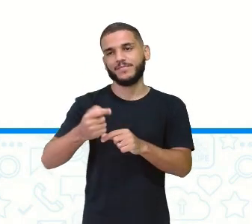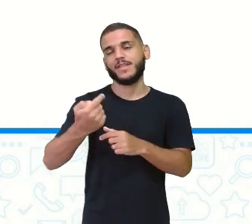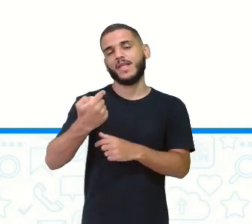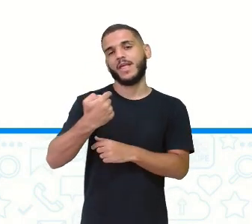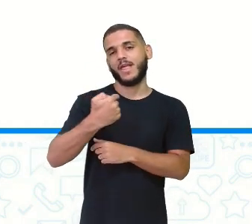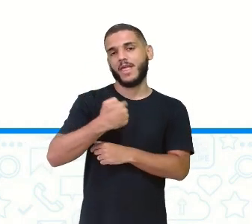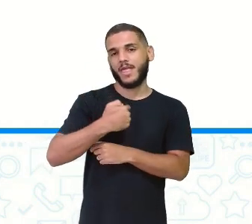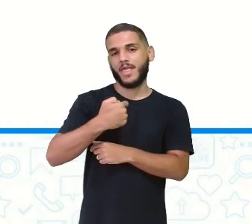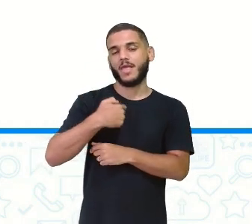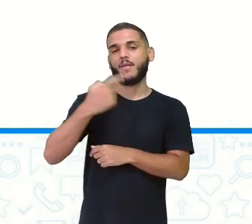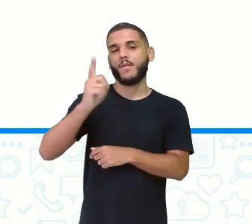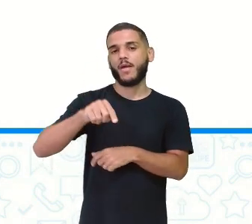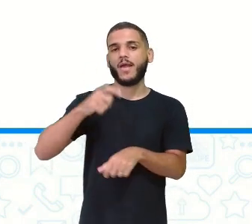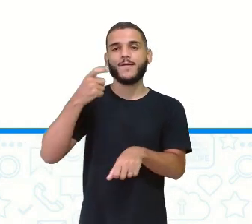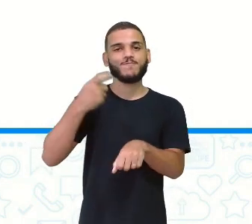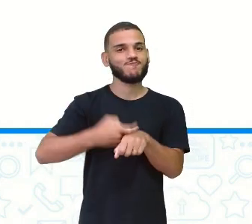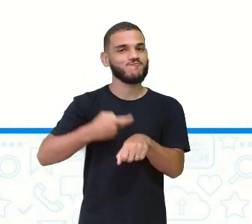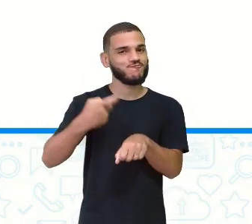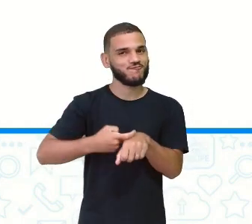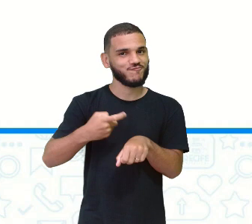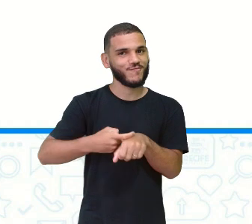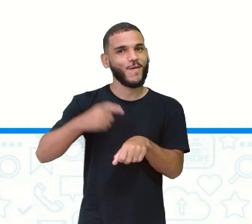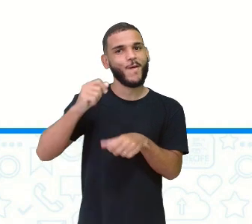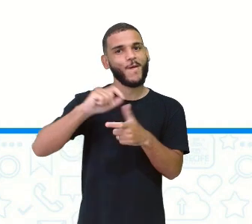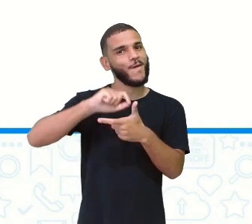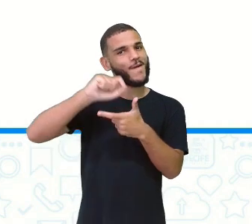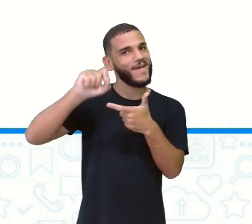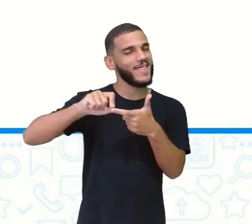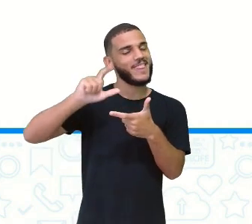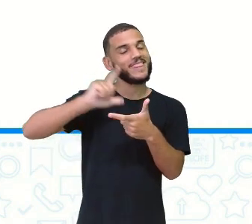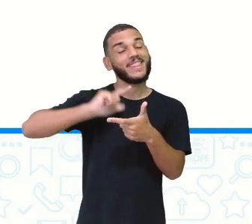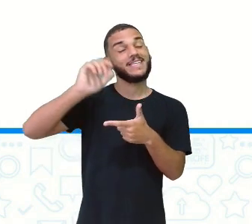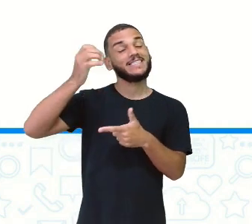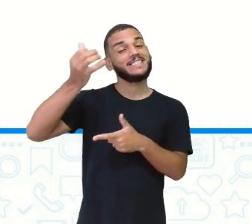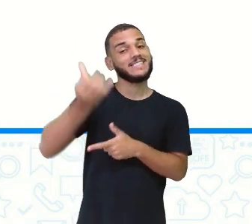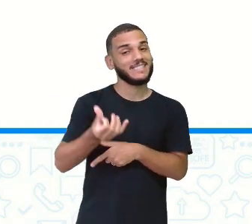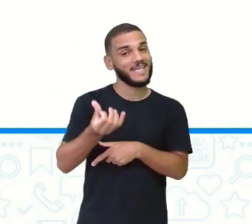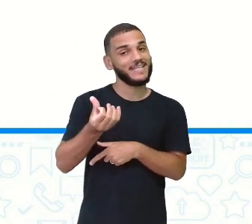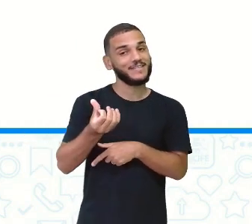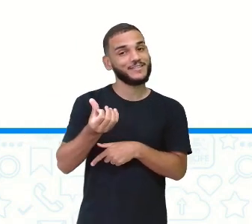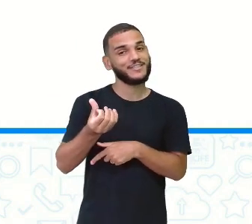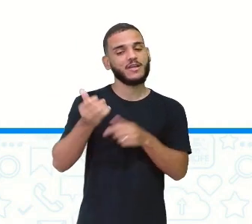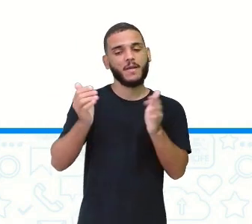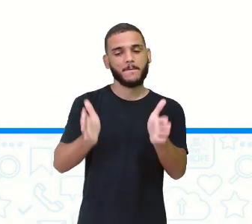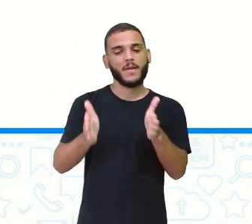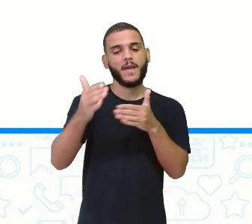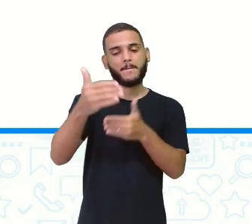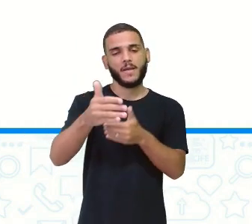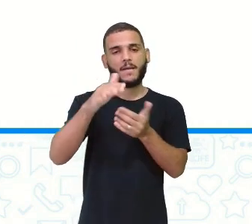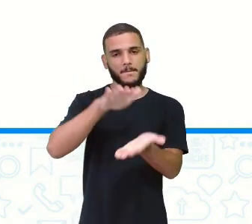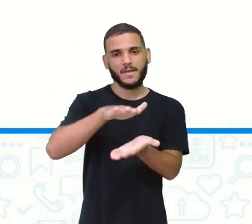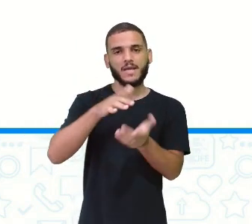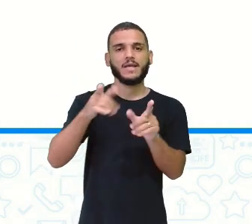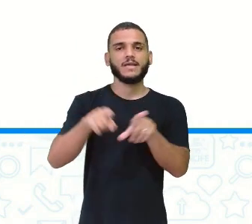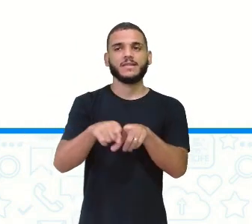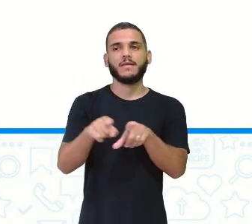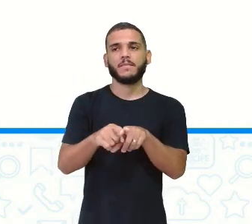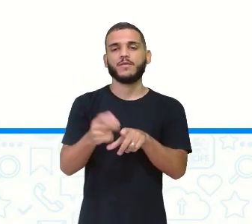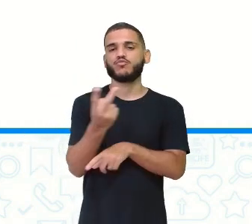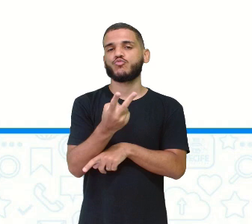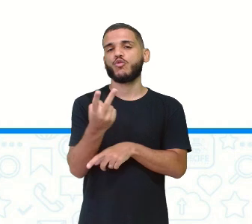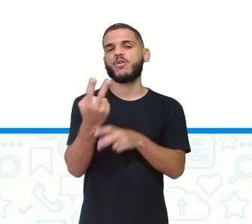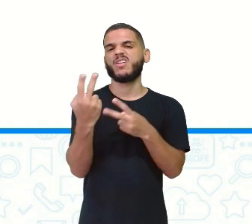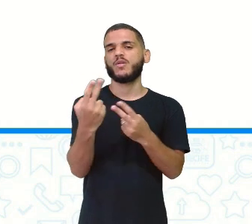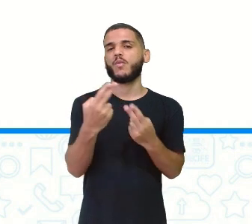um sólido, tenho 6 faces e 2 lados paralelos iguais. Eita, professora,